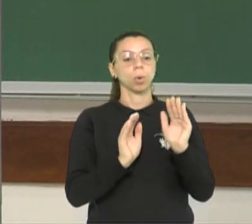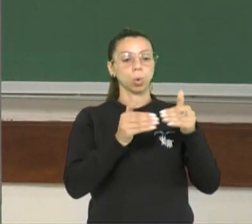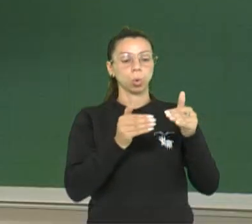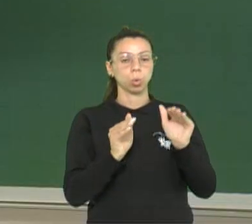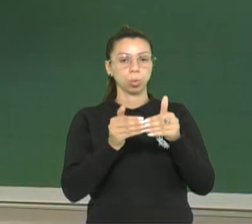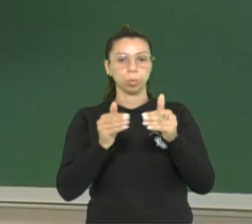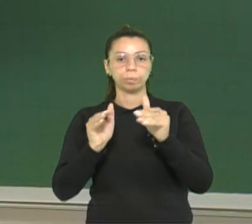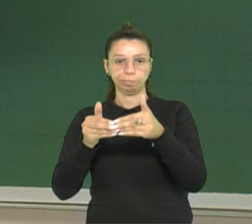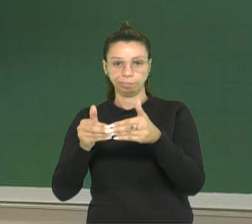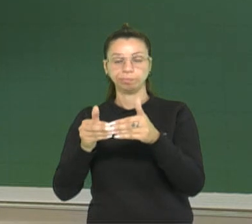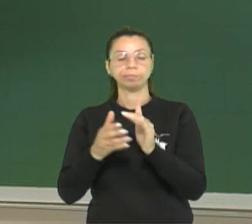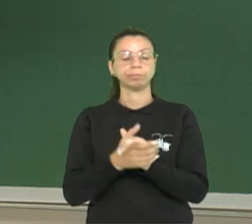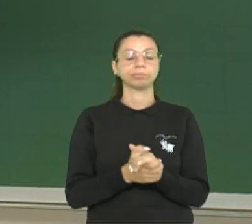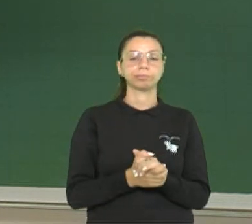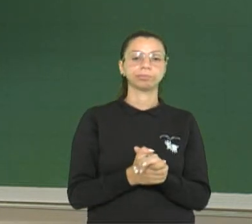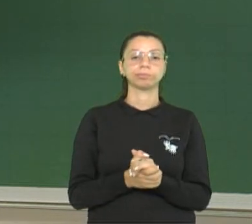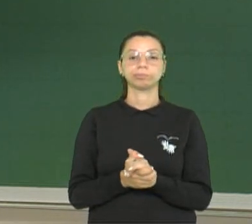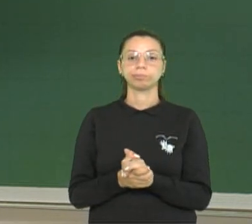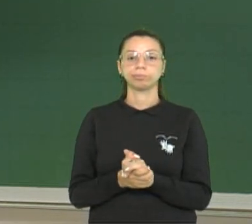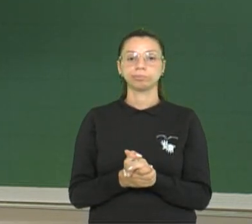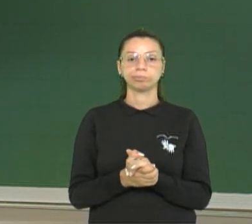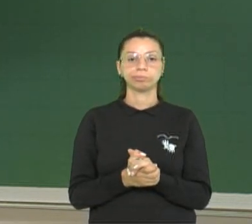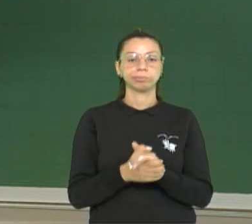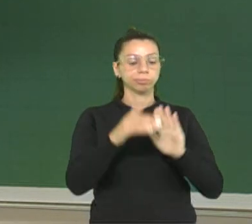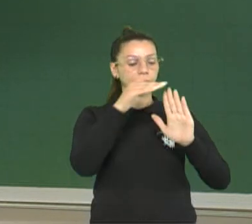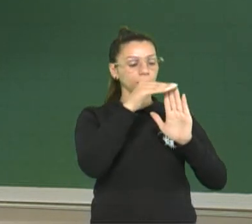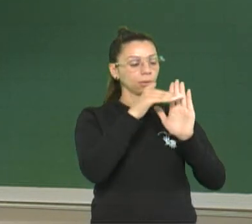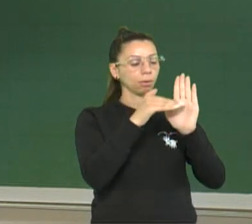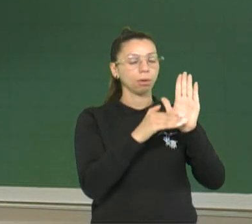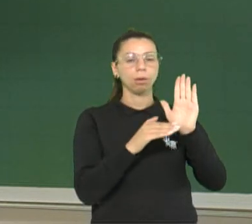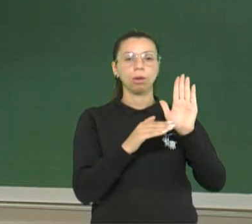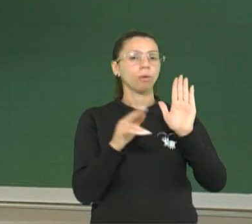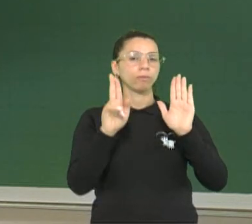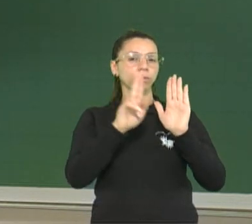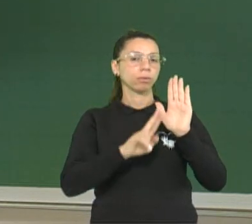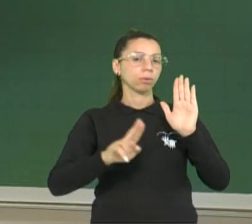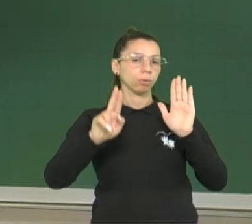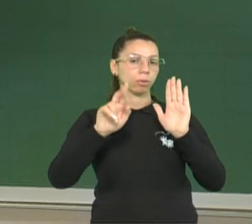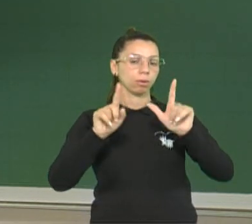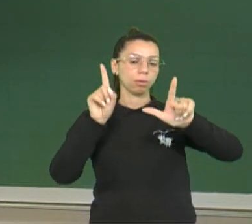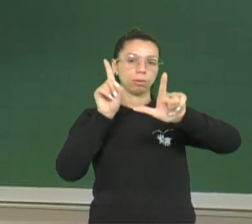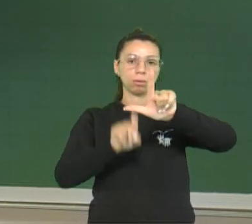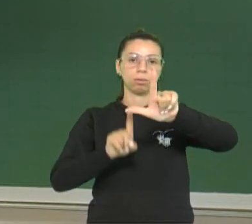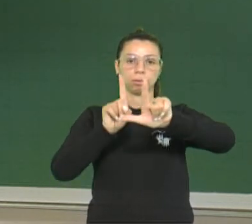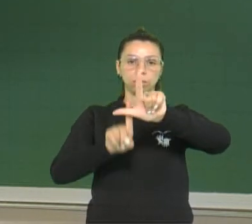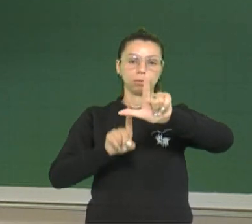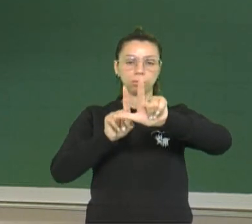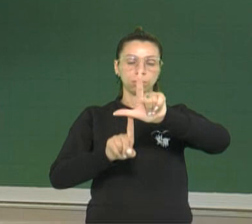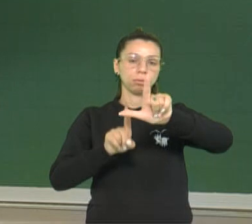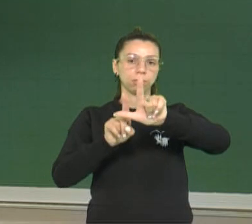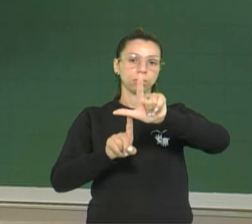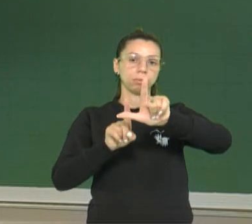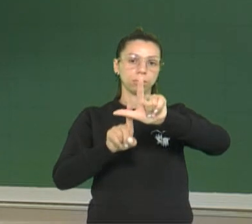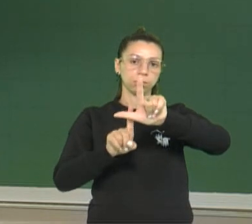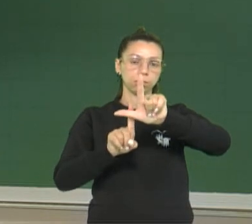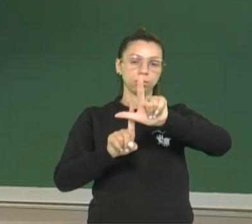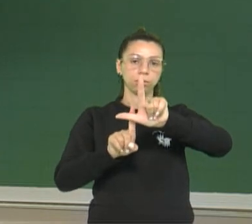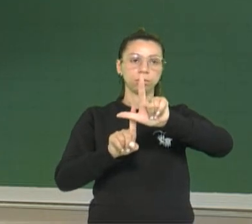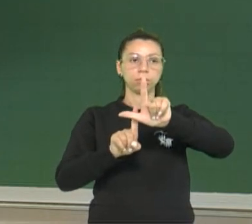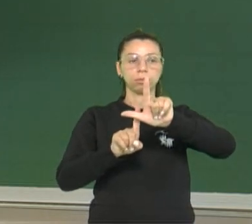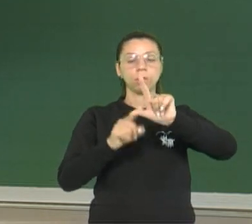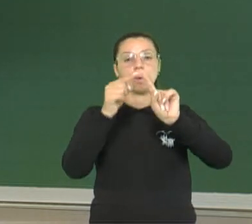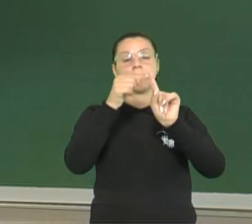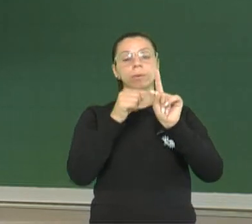Essa classificação, ela vai utilizar letras para fazer a tipificação dos